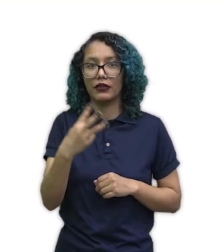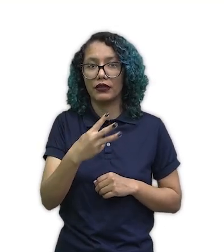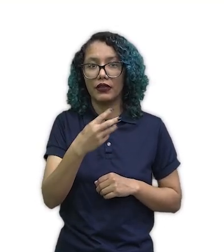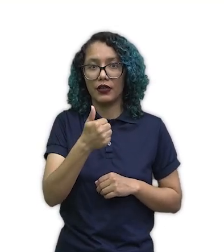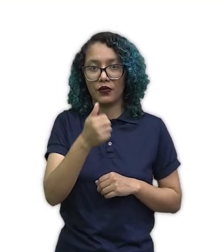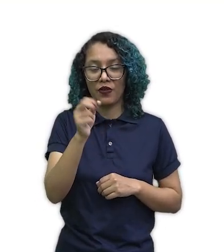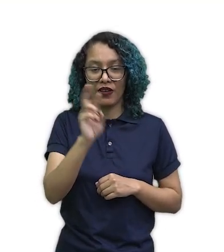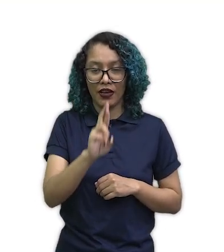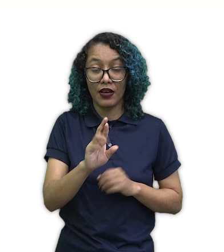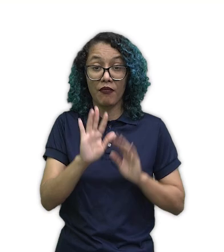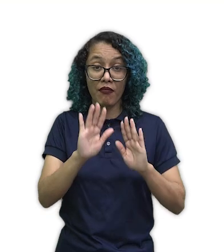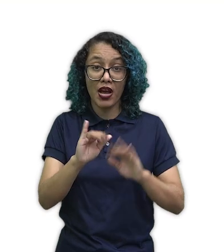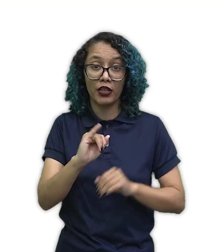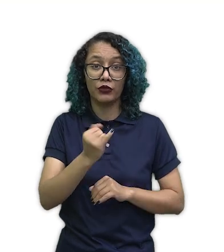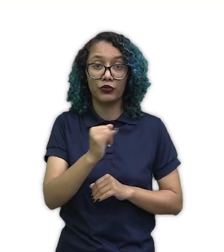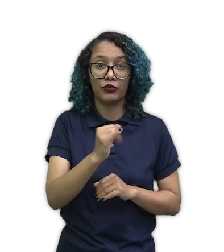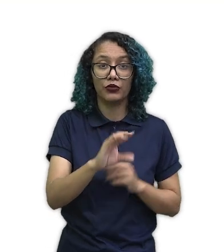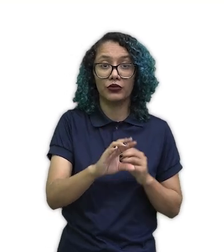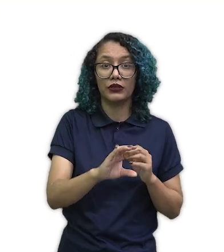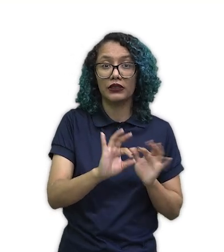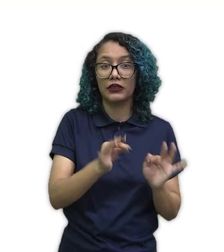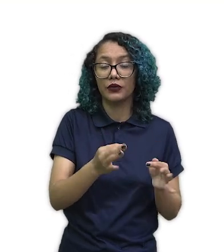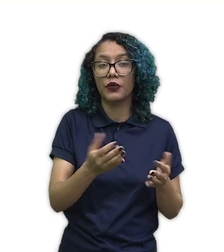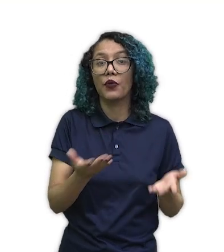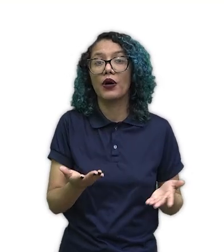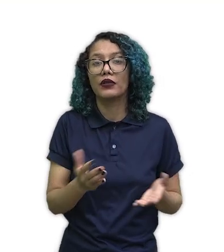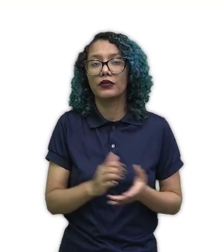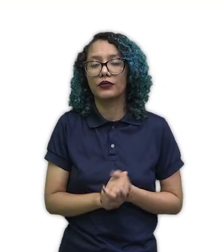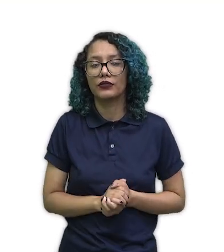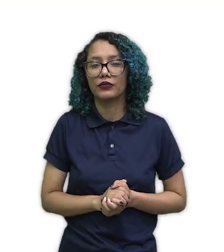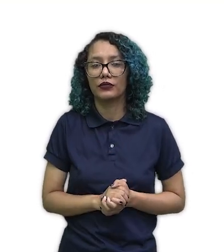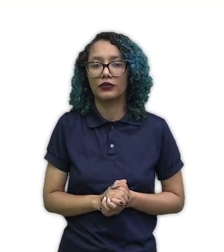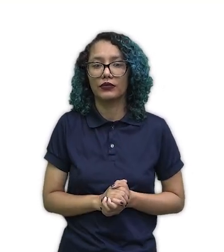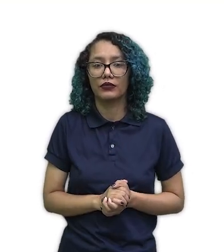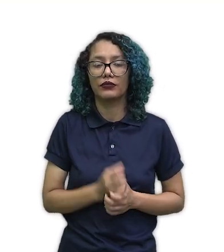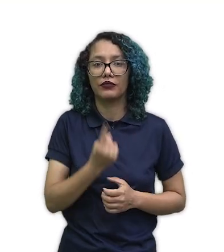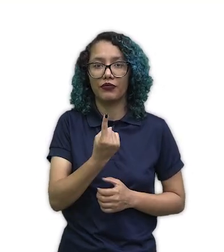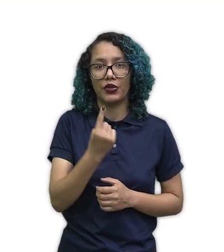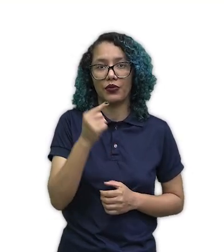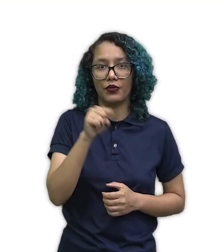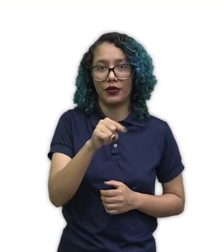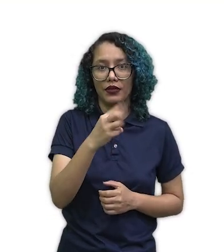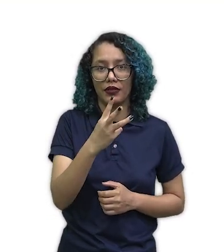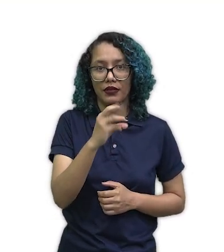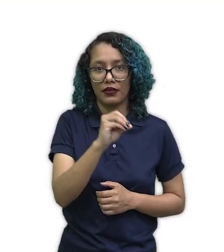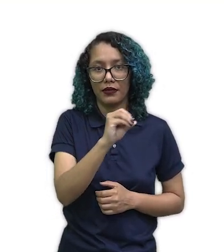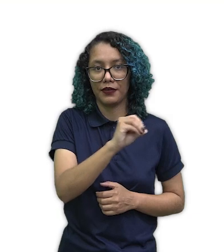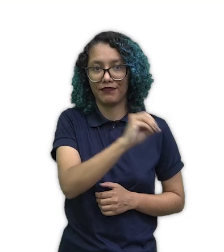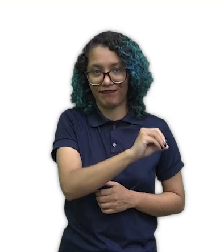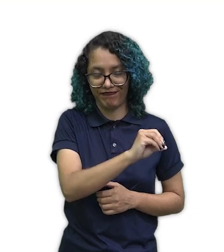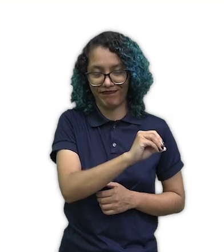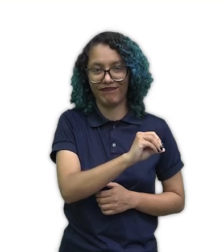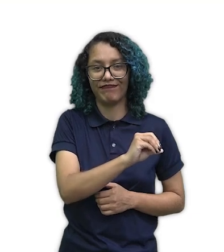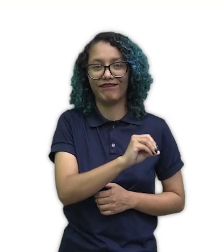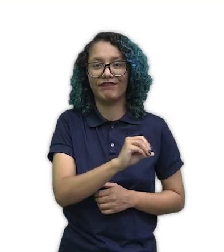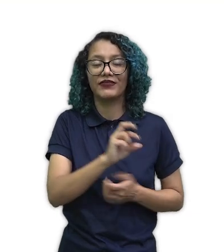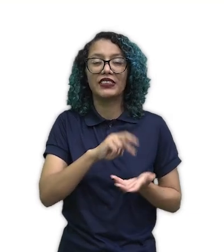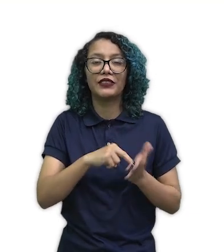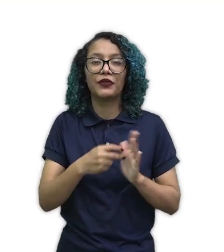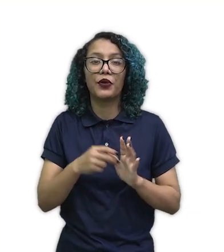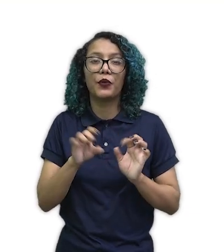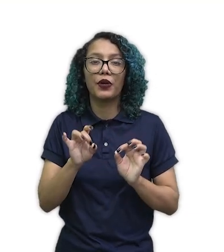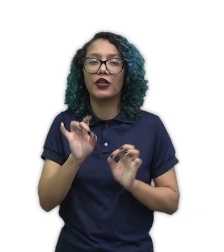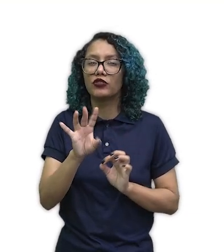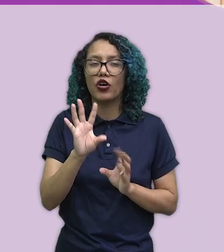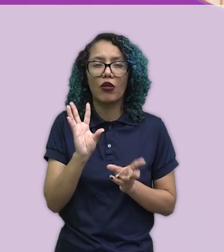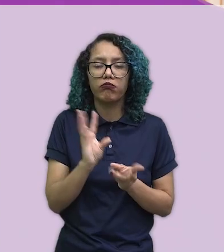R$1.331, enquanto no regime de juros simples, né, nós tivemos um valor de R$ R$ 300. Isso quer dizer, só para